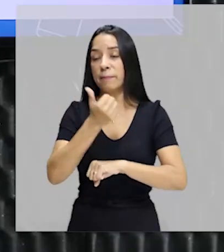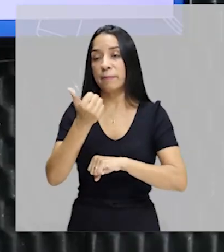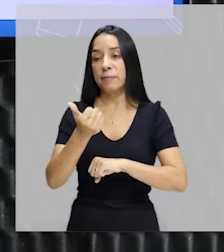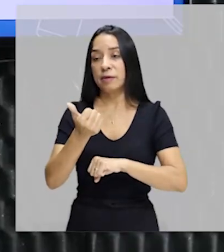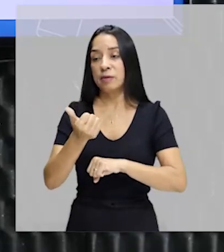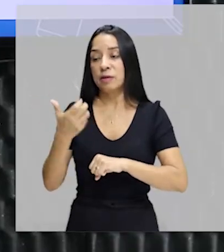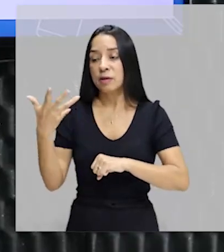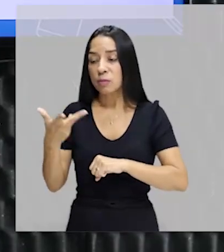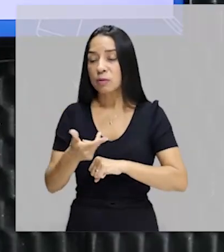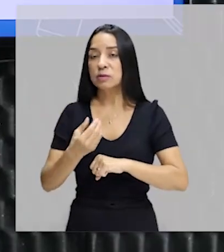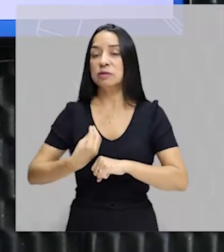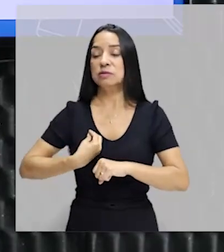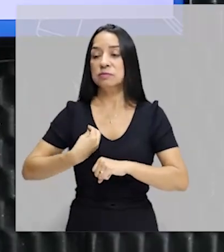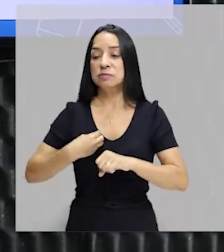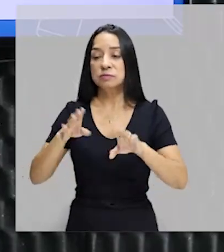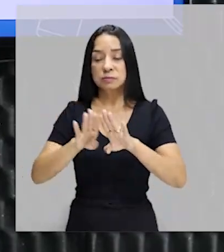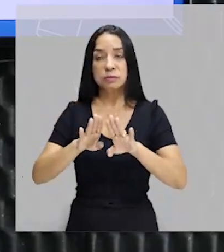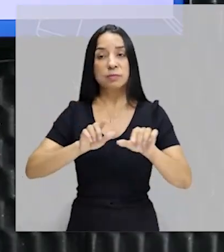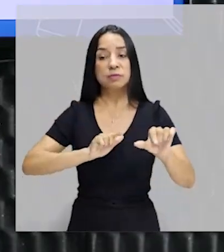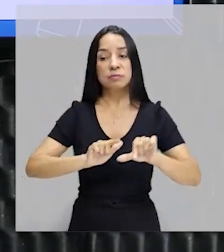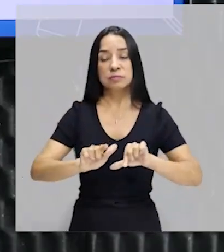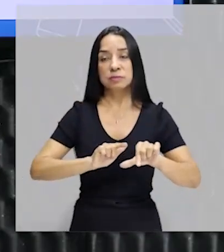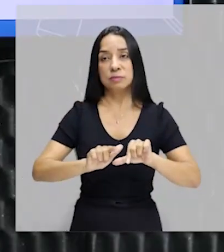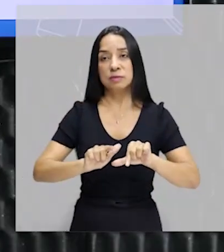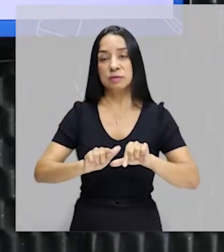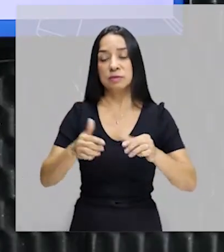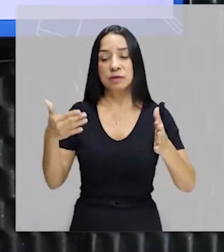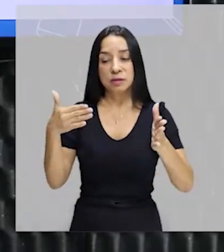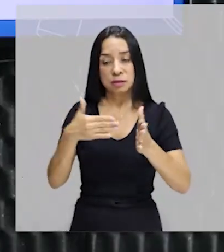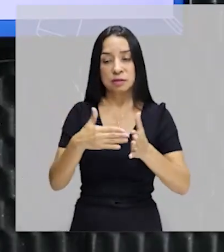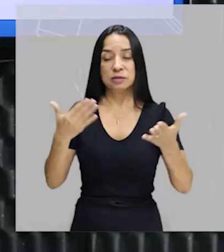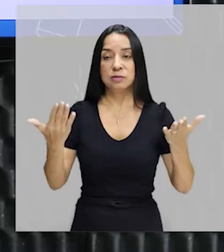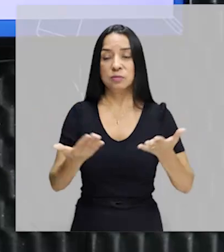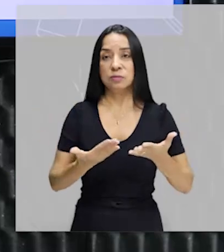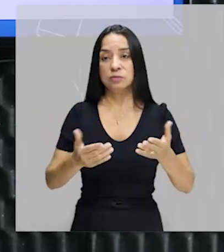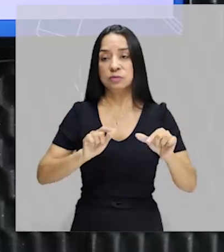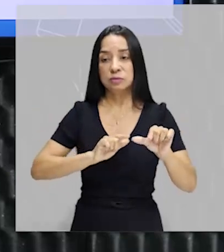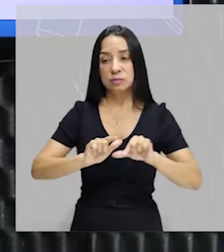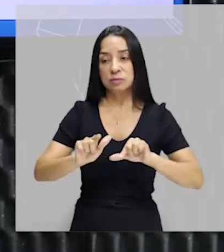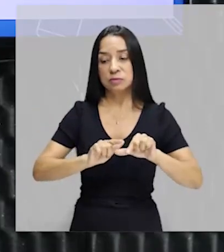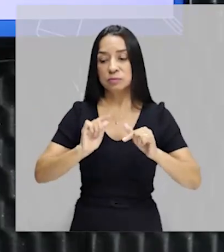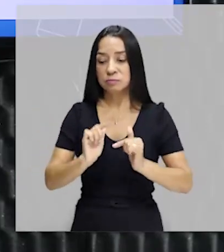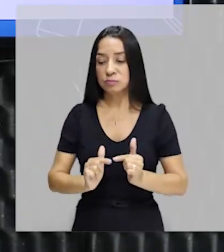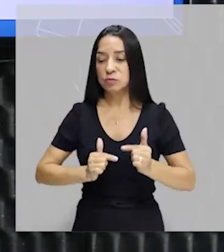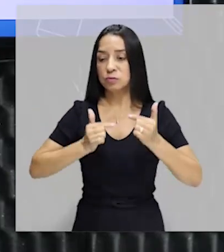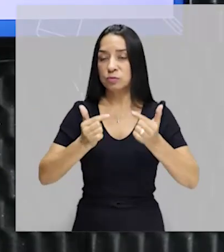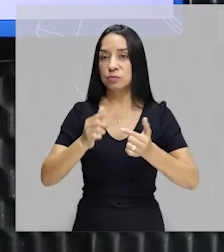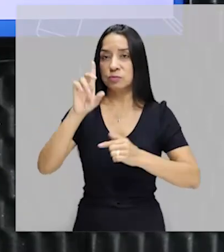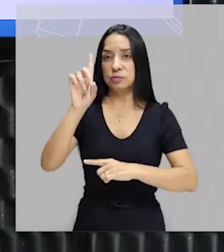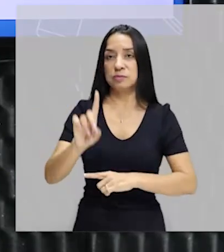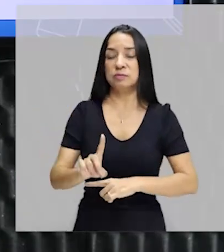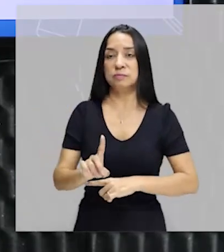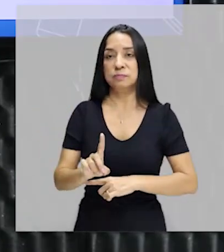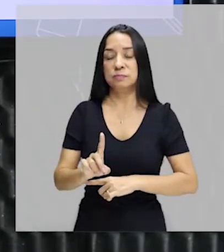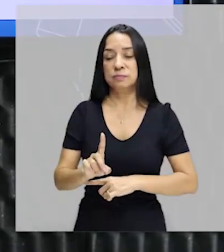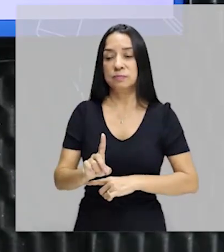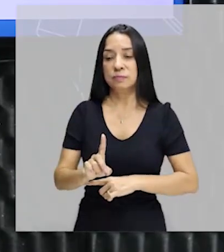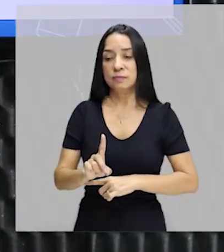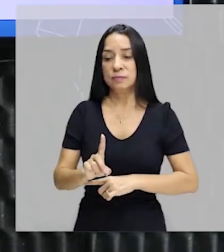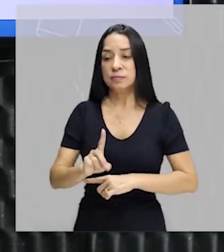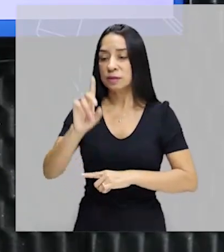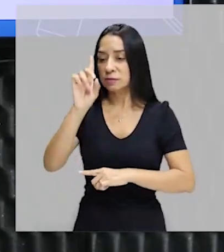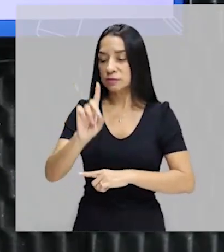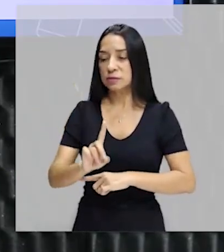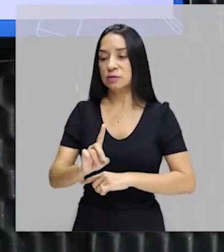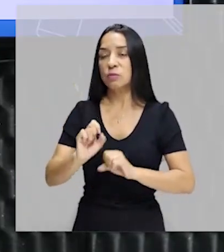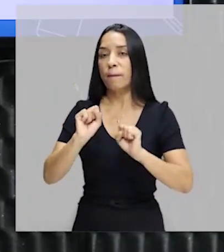trabalho. Ao longo do século XIX e XX e até os dias atuais, os trabalhadores lutam por esses direitos.